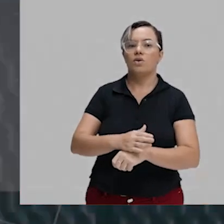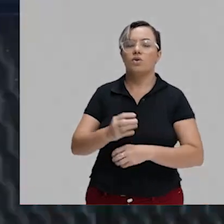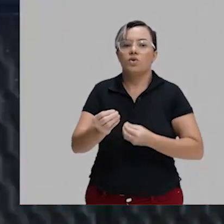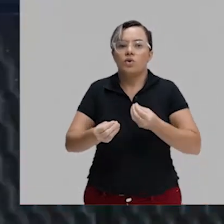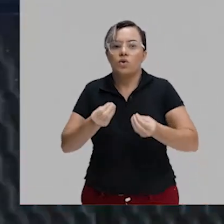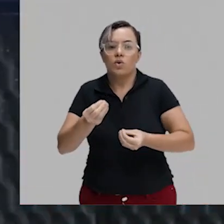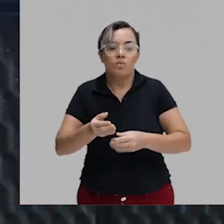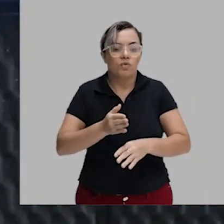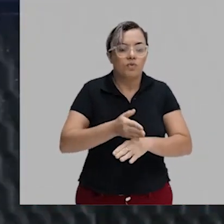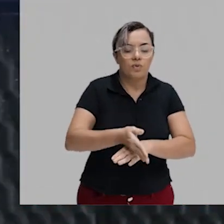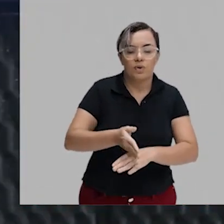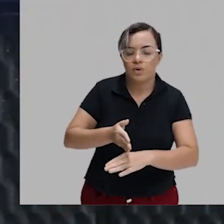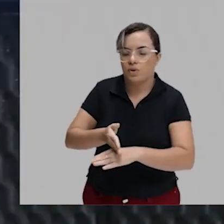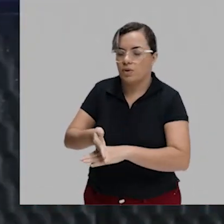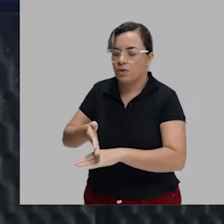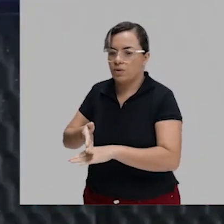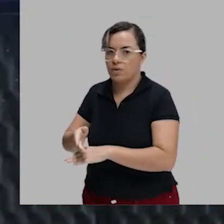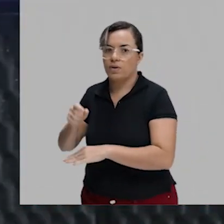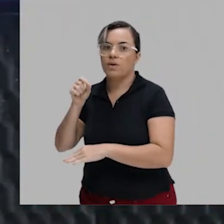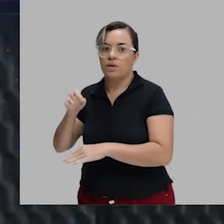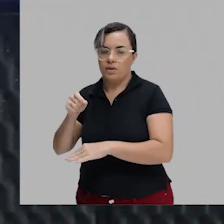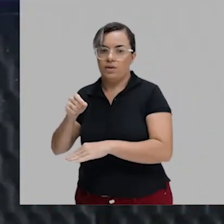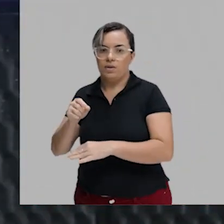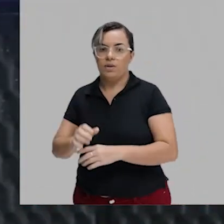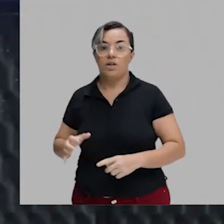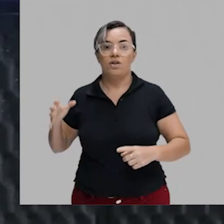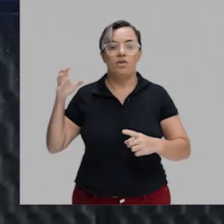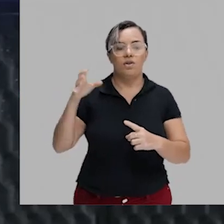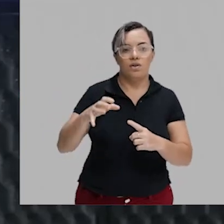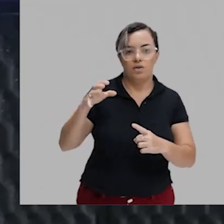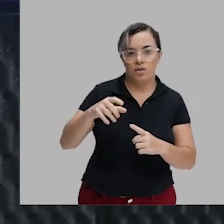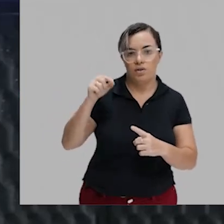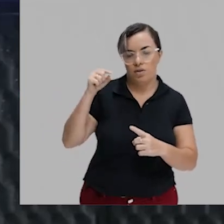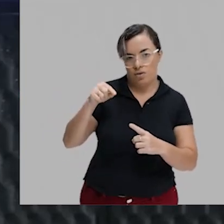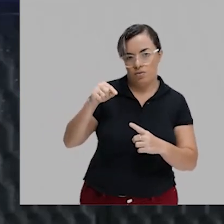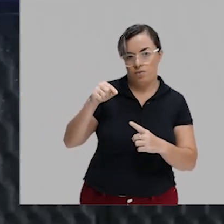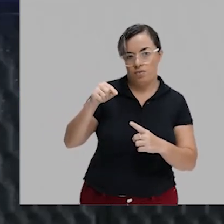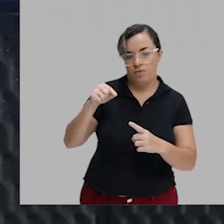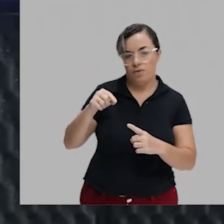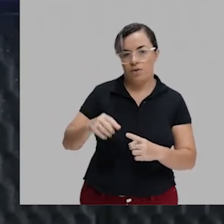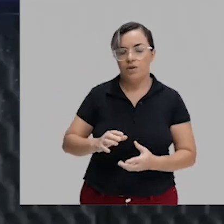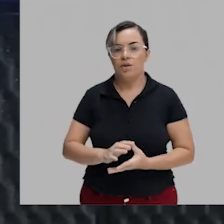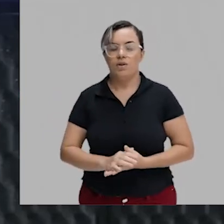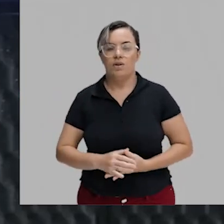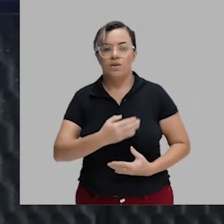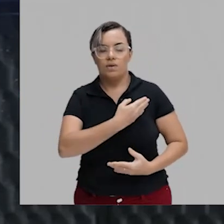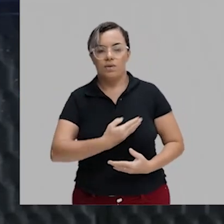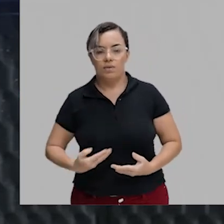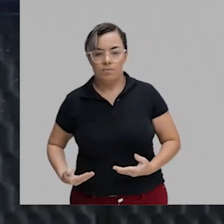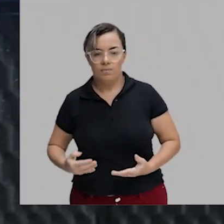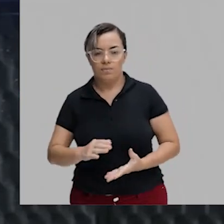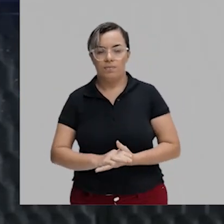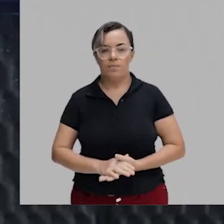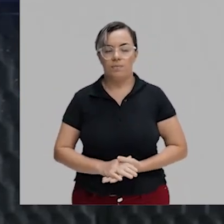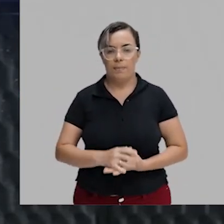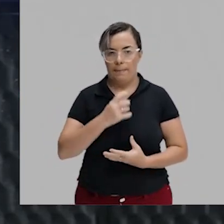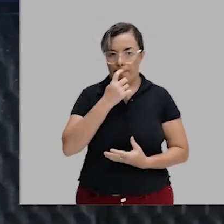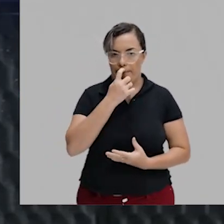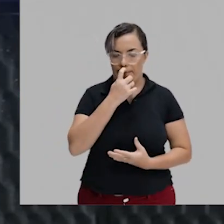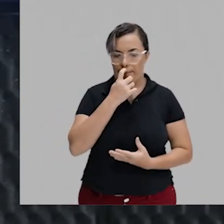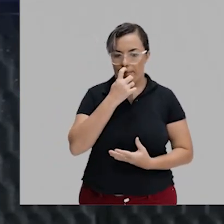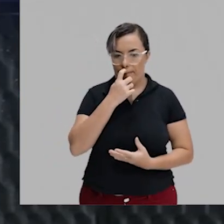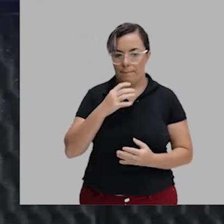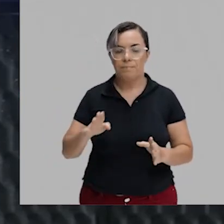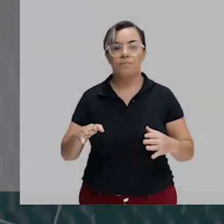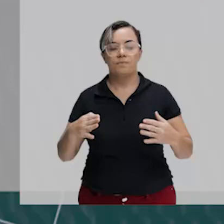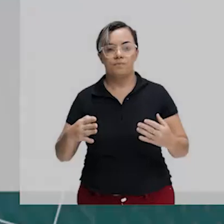aplicadas, medidas que vão ser estabelecidas pelos estados. Observe que, por exemplo, quando